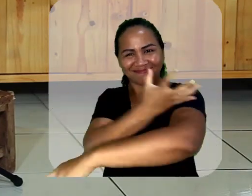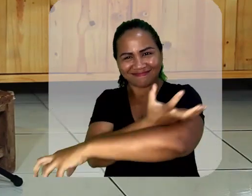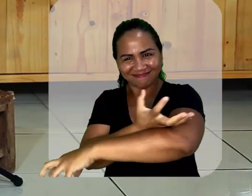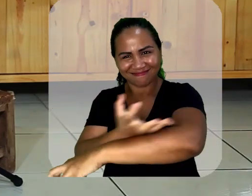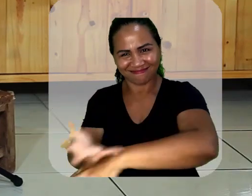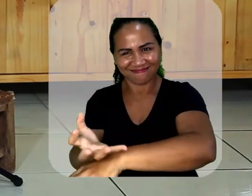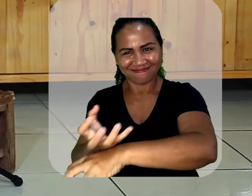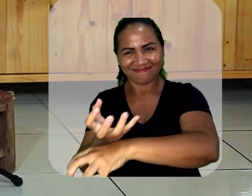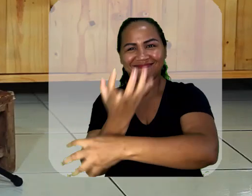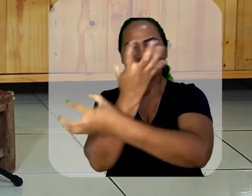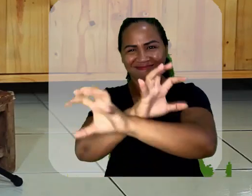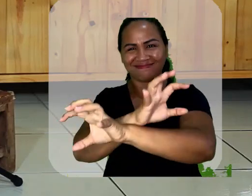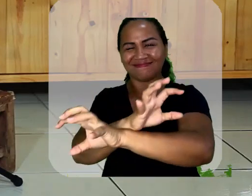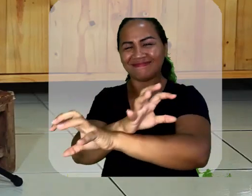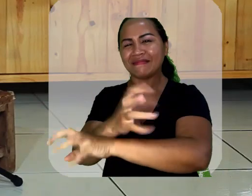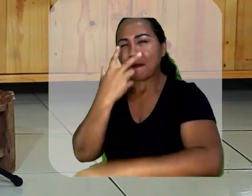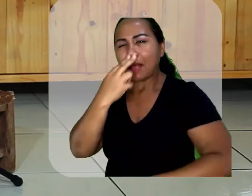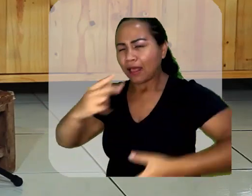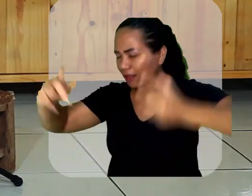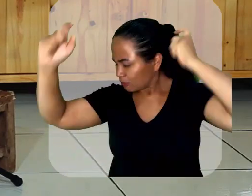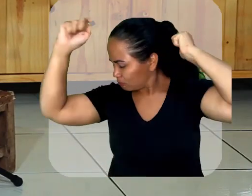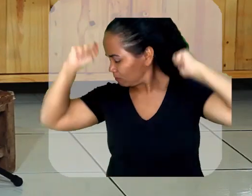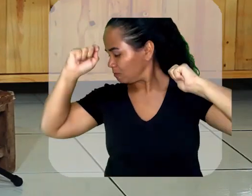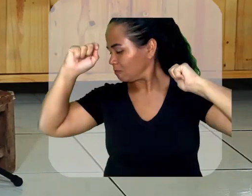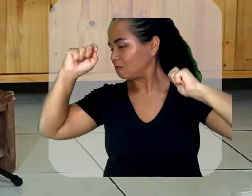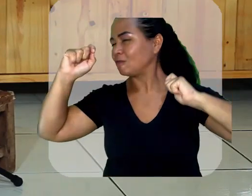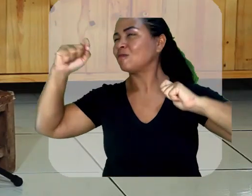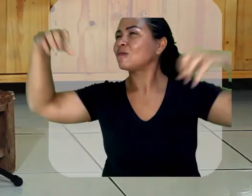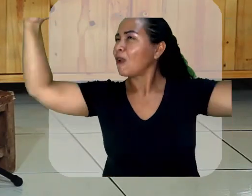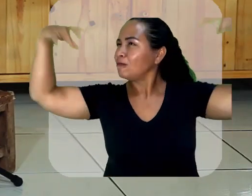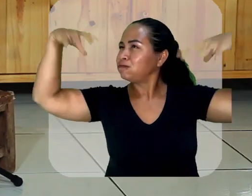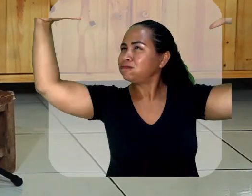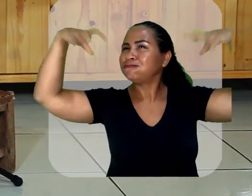meu chapéu, é chuva caindo do céu, de